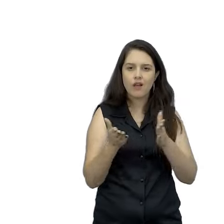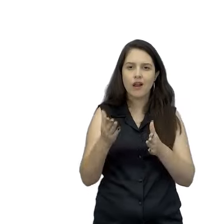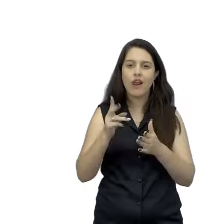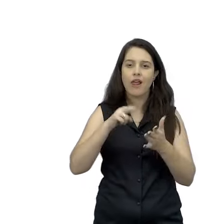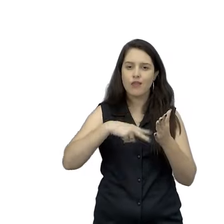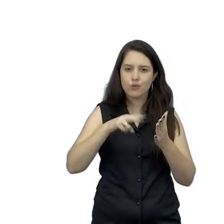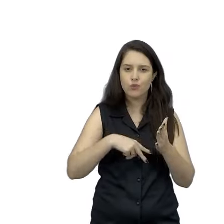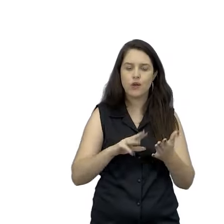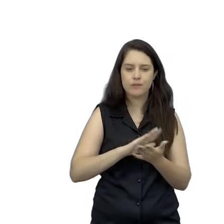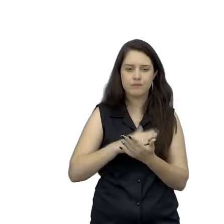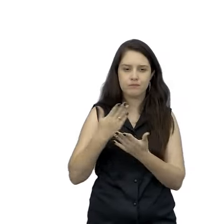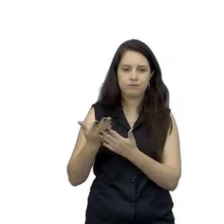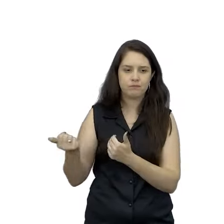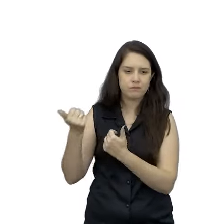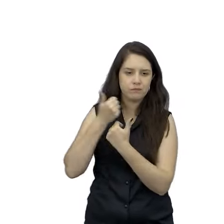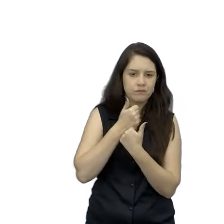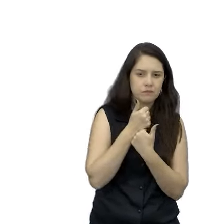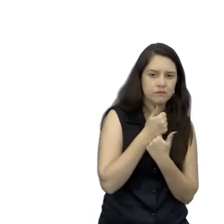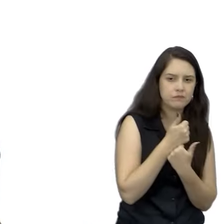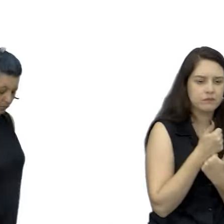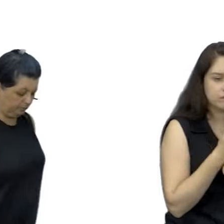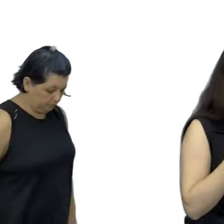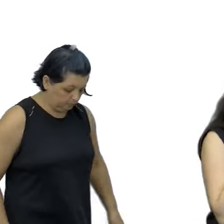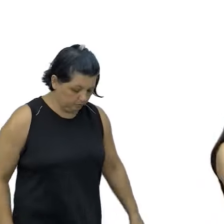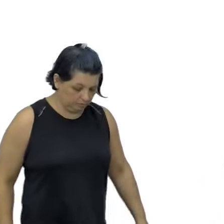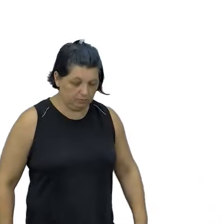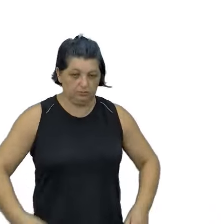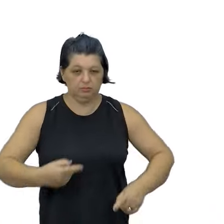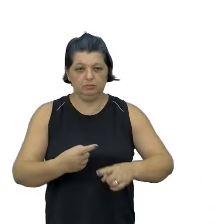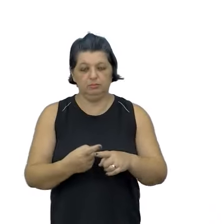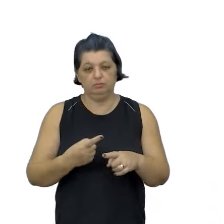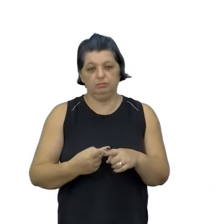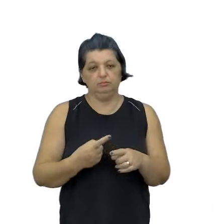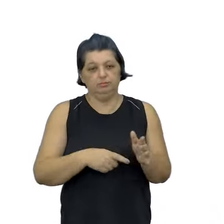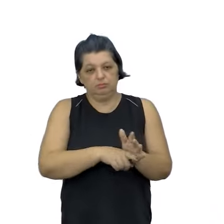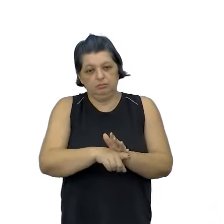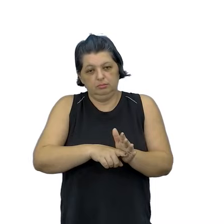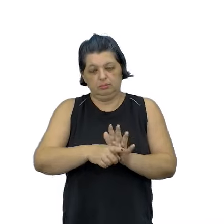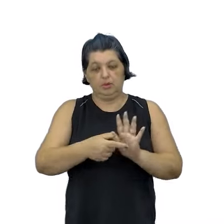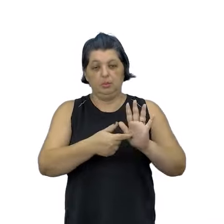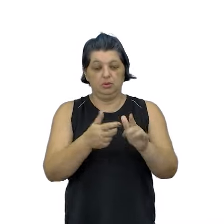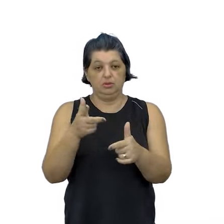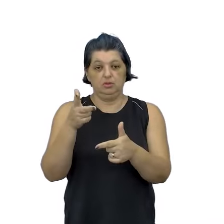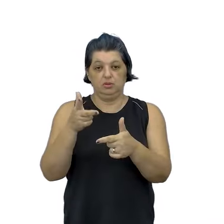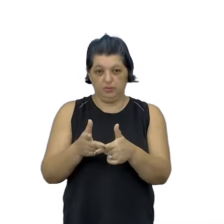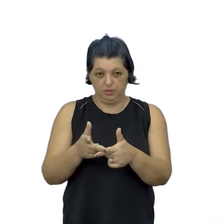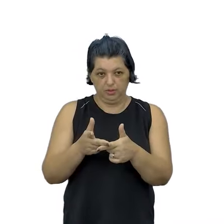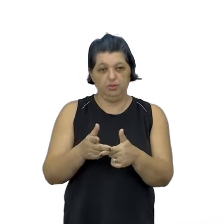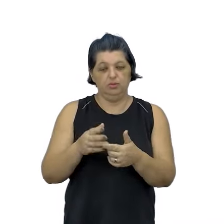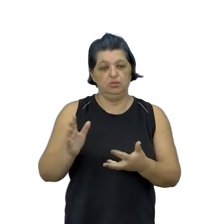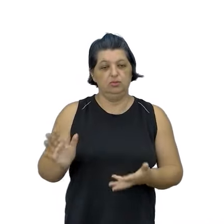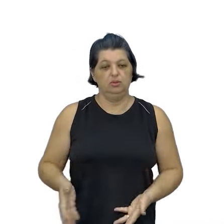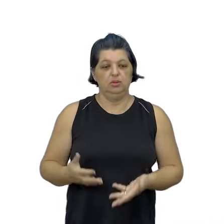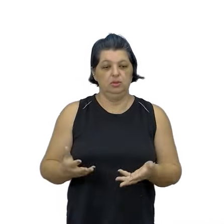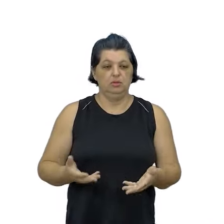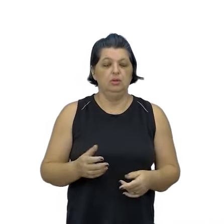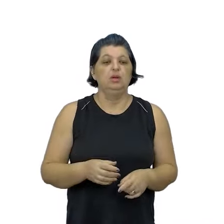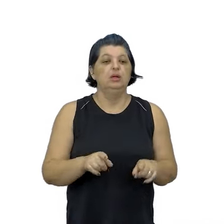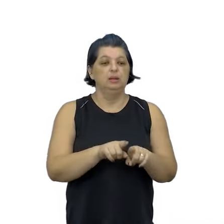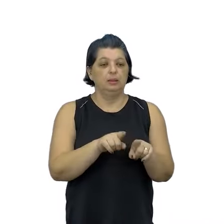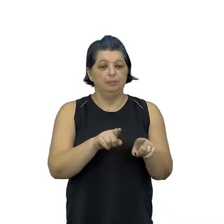leitura, né, sensibilizando, fazendo levantamentos de conhecimentos prévios, mostrando vídeos inspiradores, relato